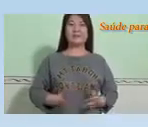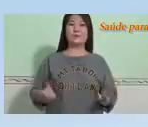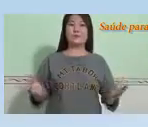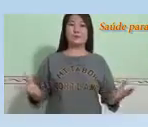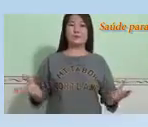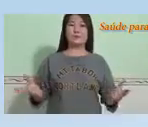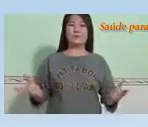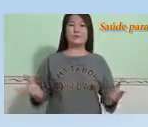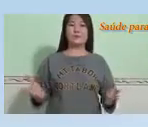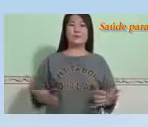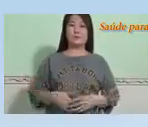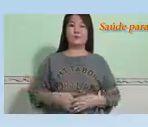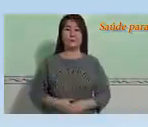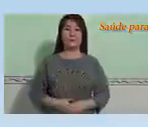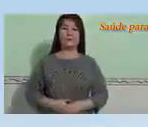melhores resultados.